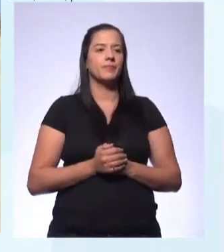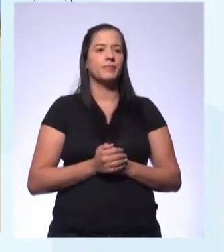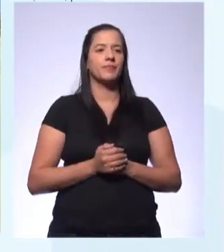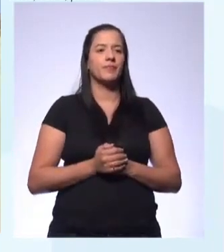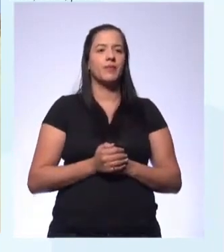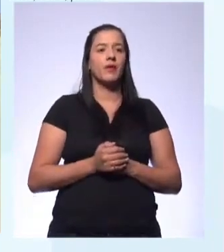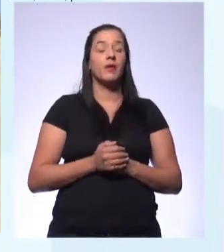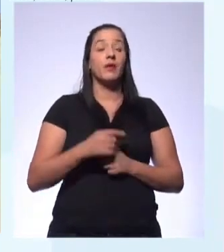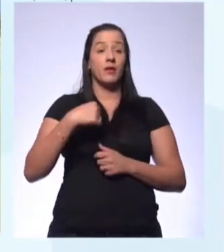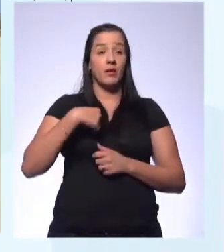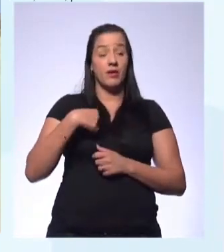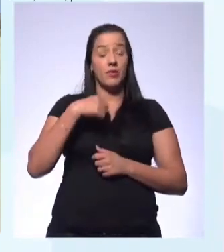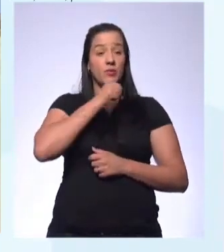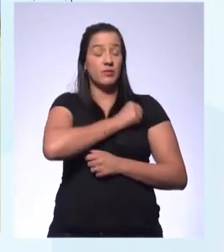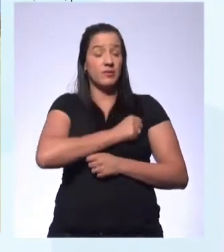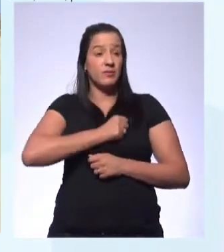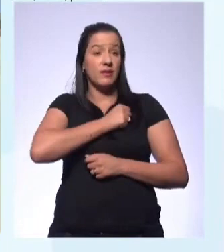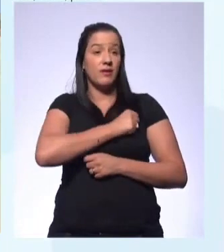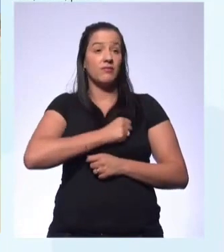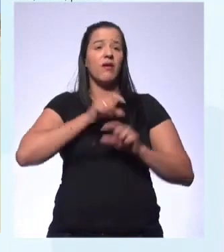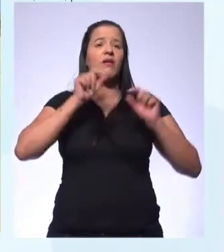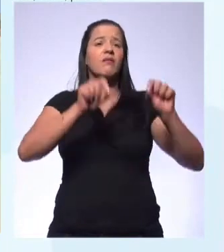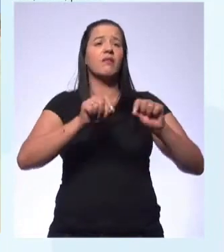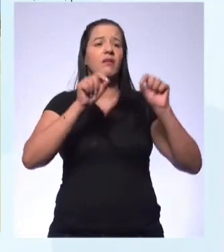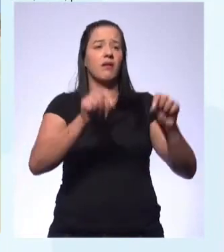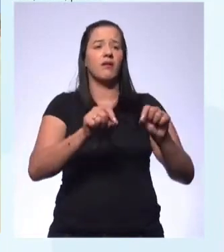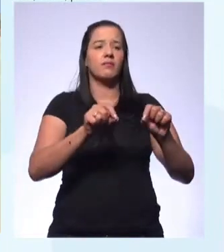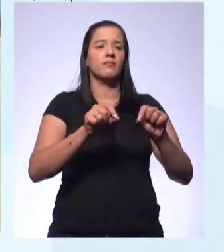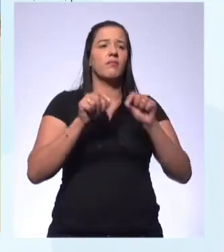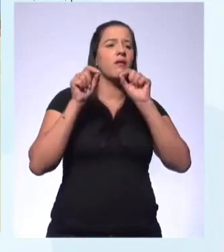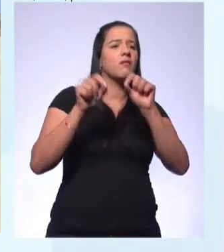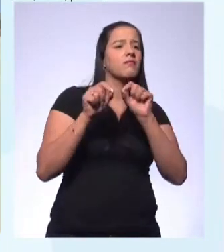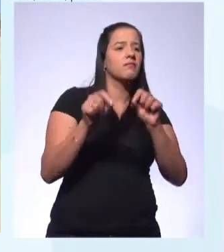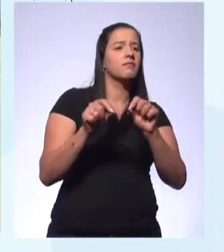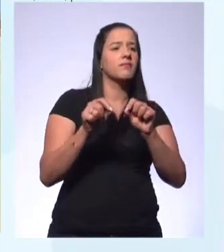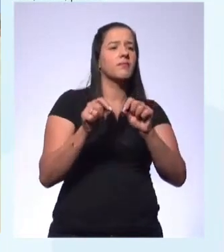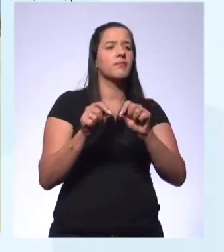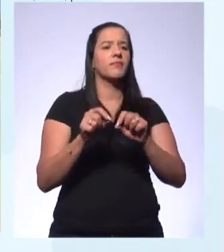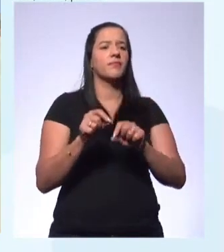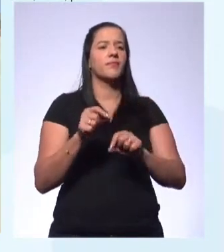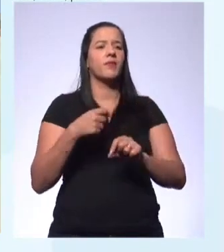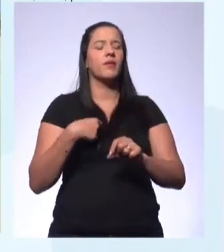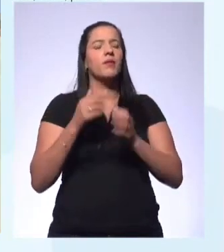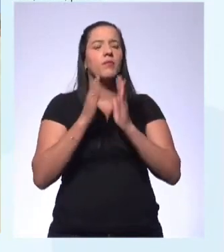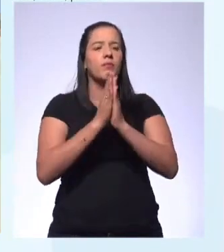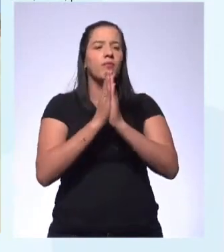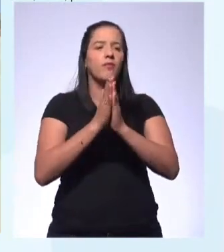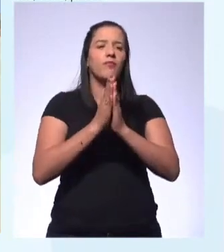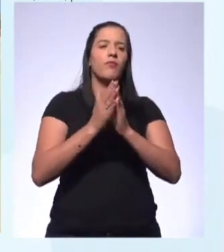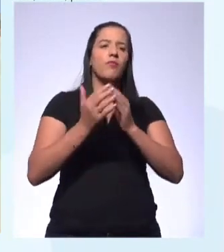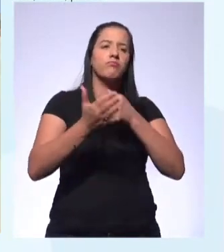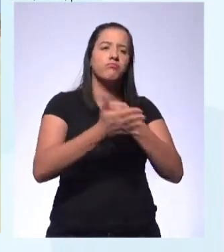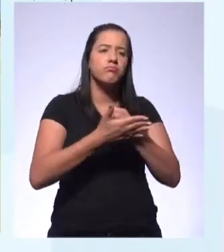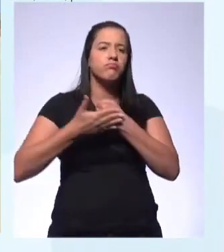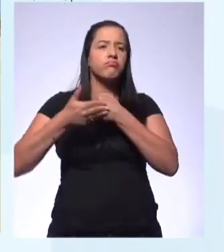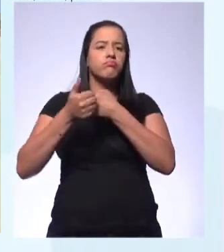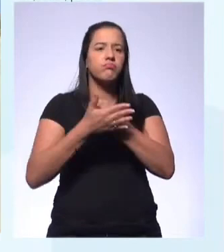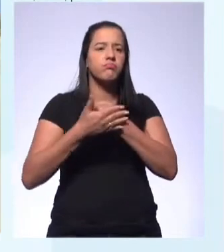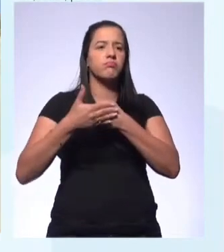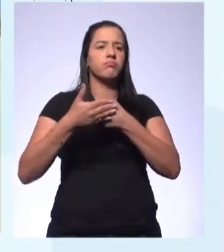Que esta saudade, quem? É quem? É quem? Me ampara tão fiel,